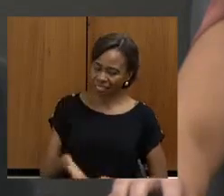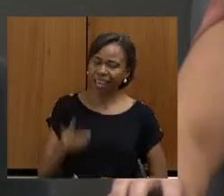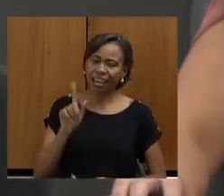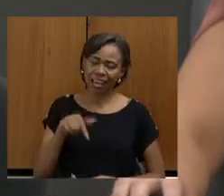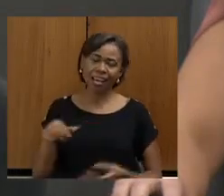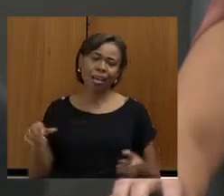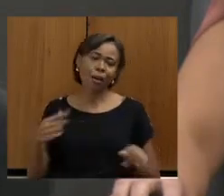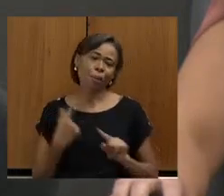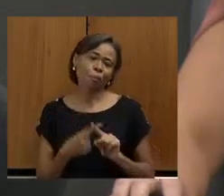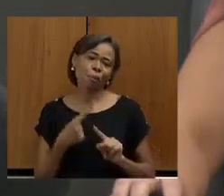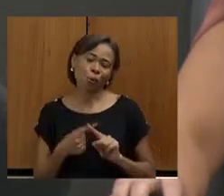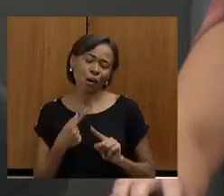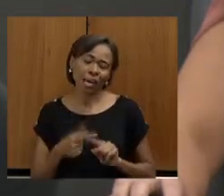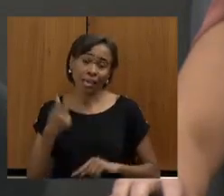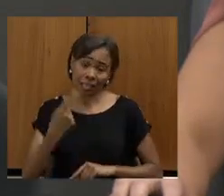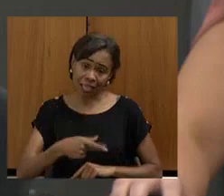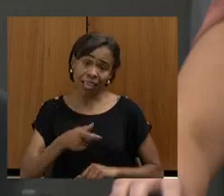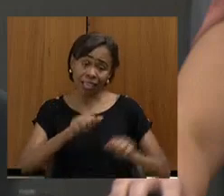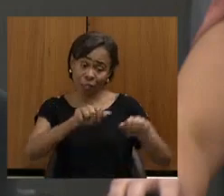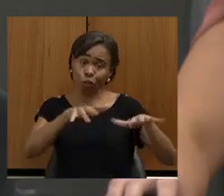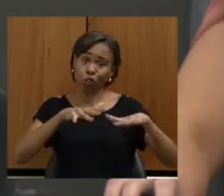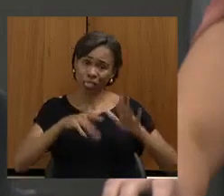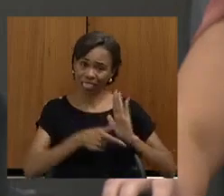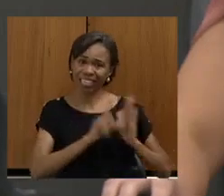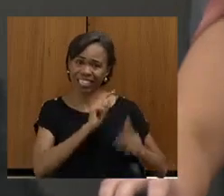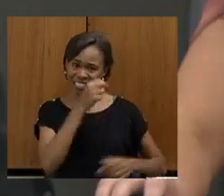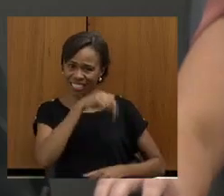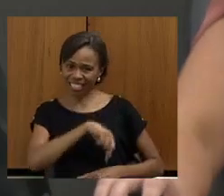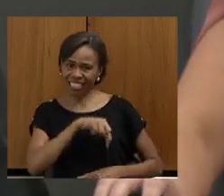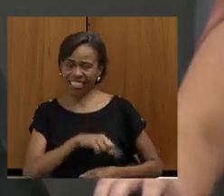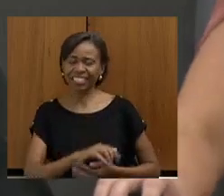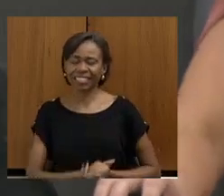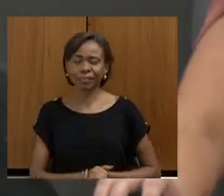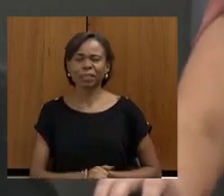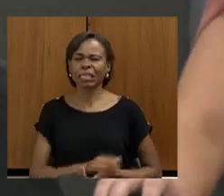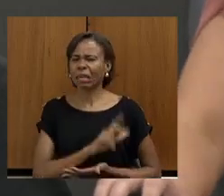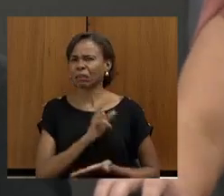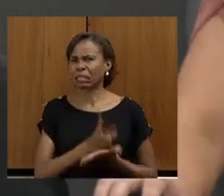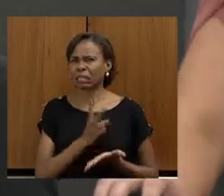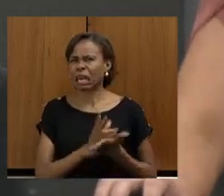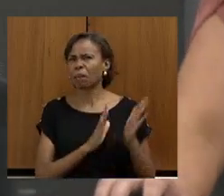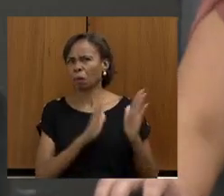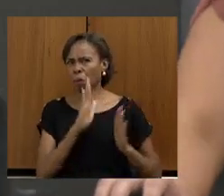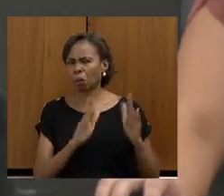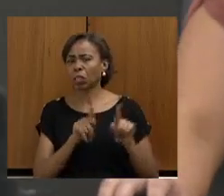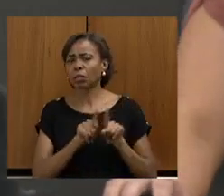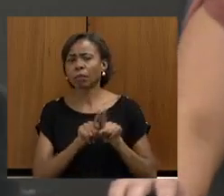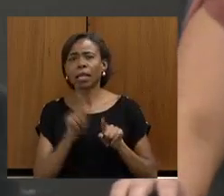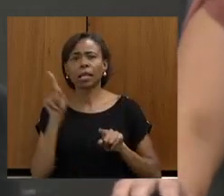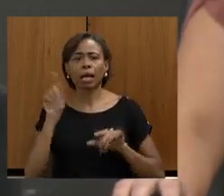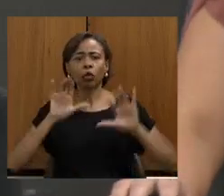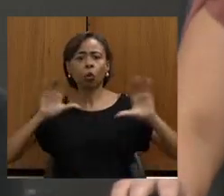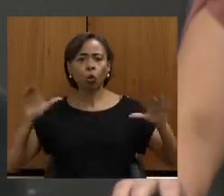dessa audiência, que foi uma audiência muito produtiva. E assim foram vários momentos, como no Mineirão, um fato